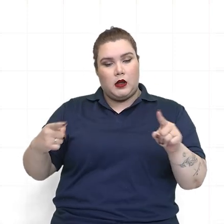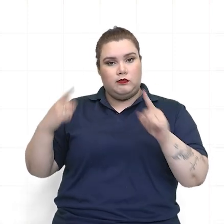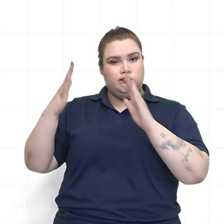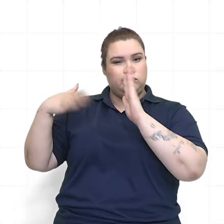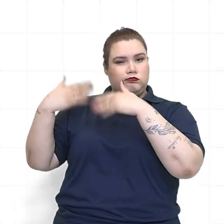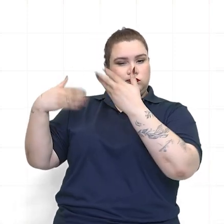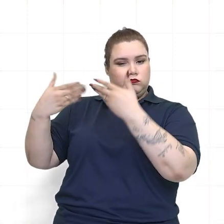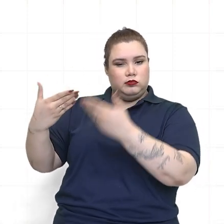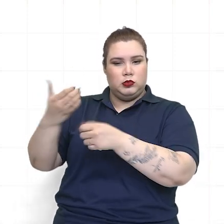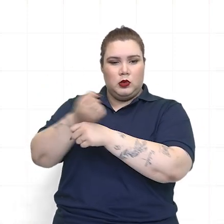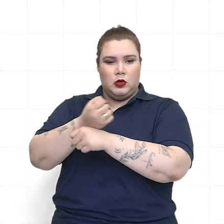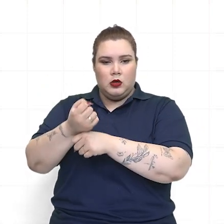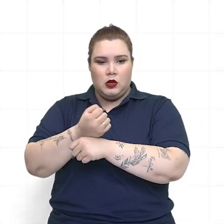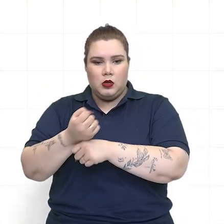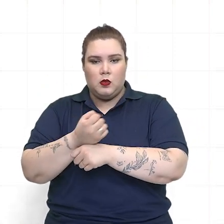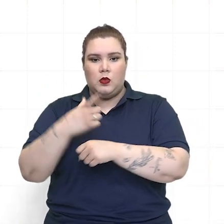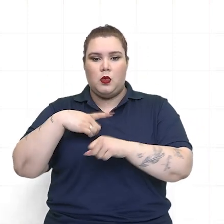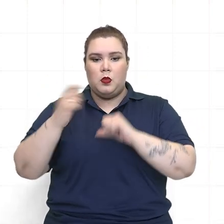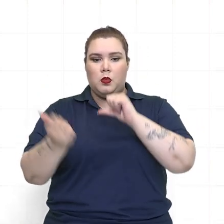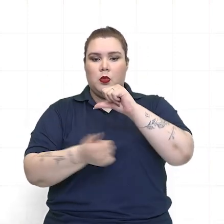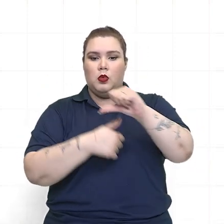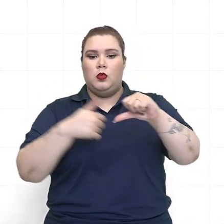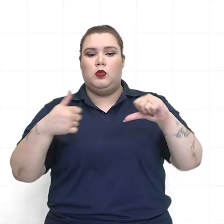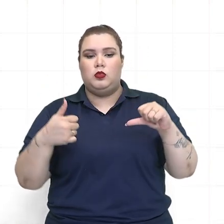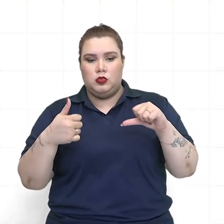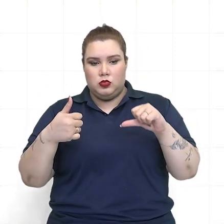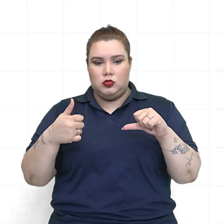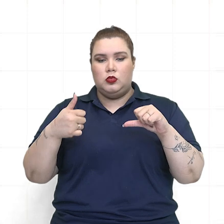ao longo do tempo, eles evoluíram para o